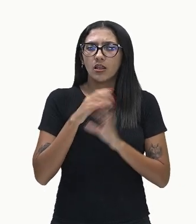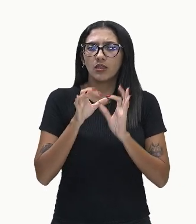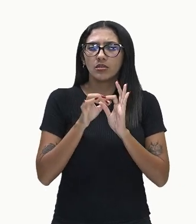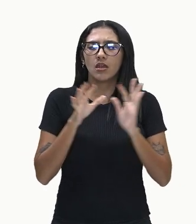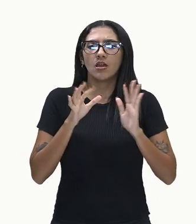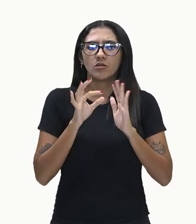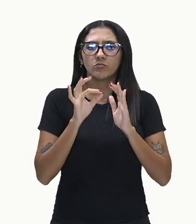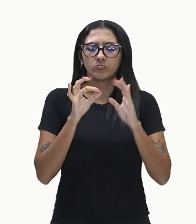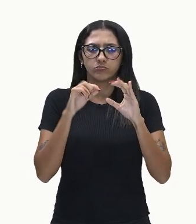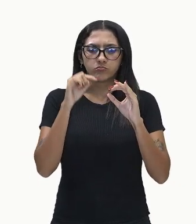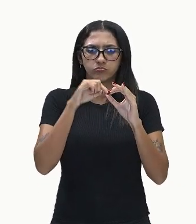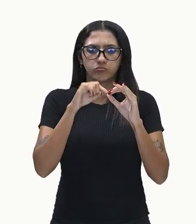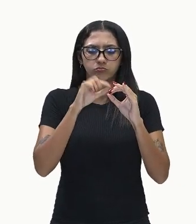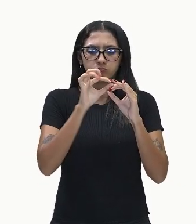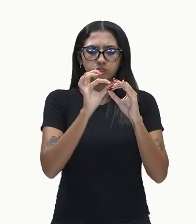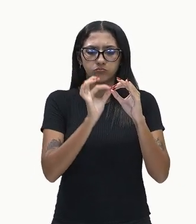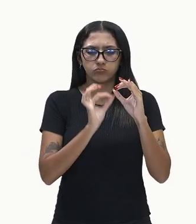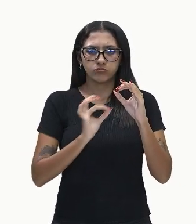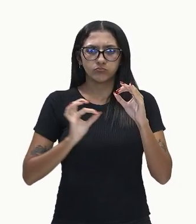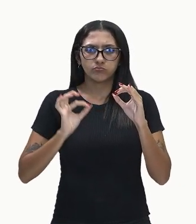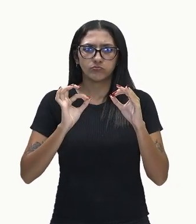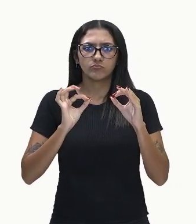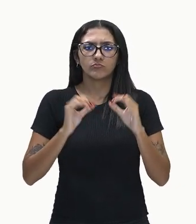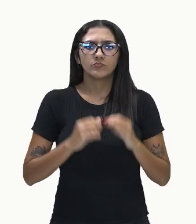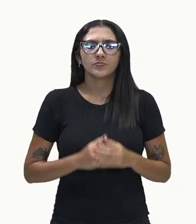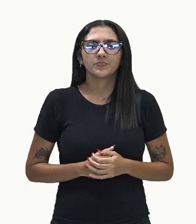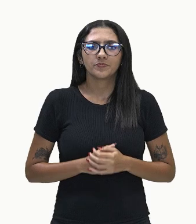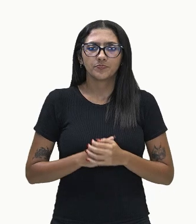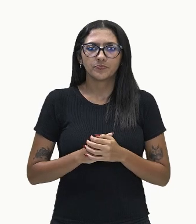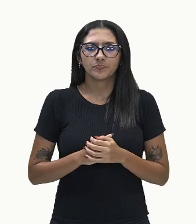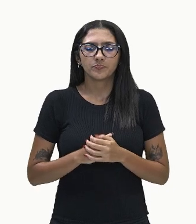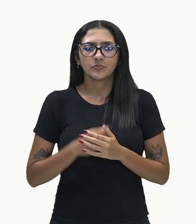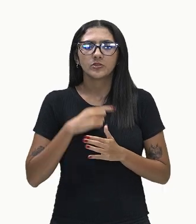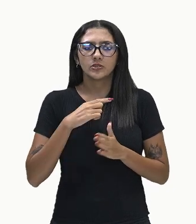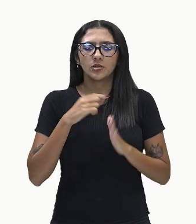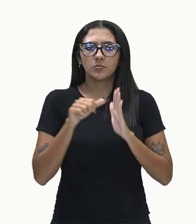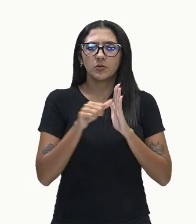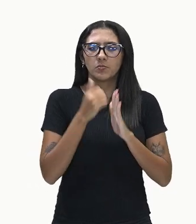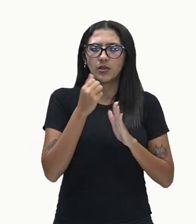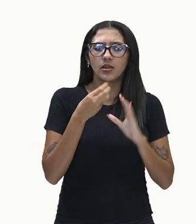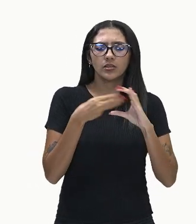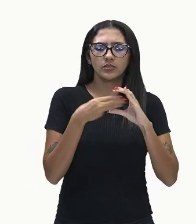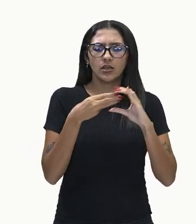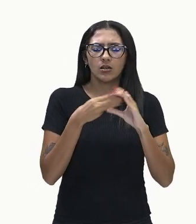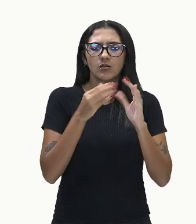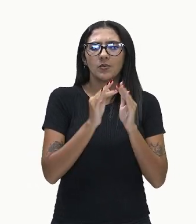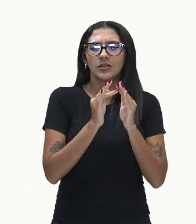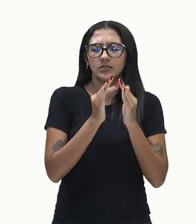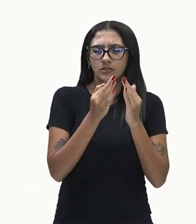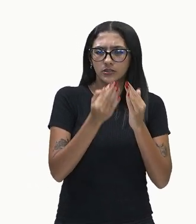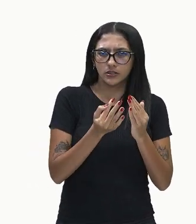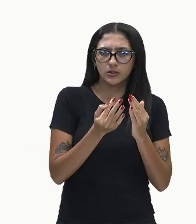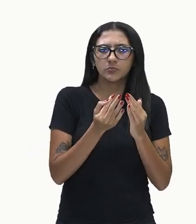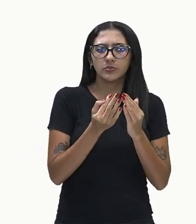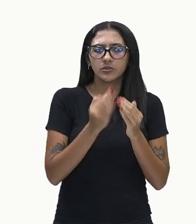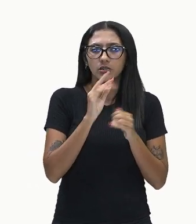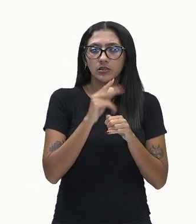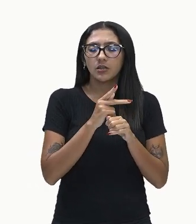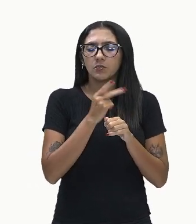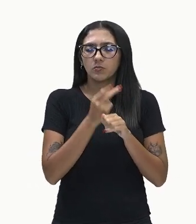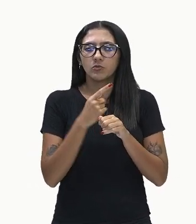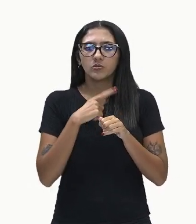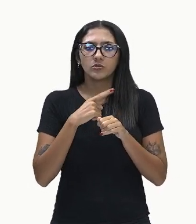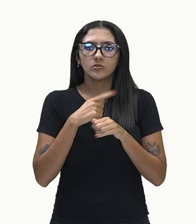nós temos o ovócito primário e quando ela ocorre a ovulação, que ele é liberado, é